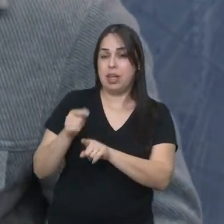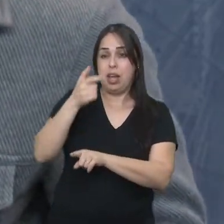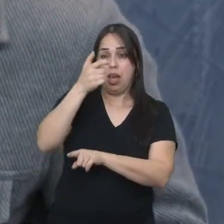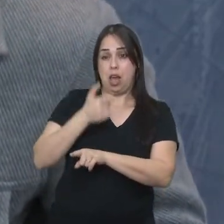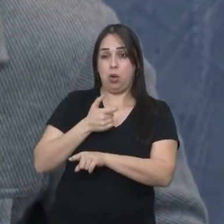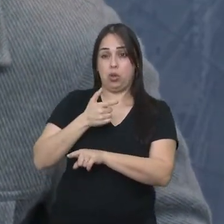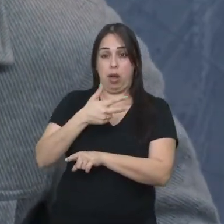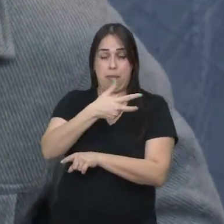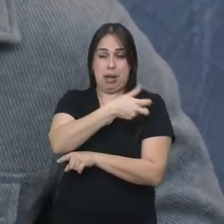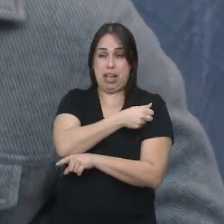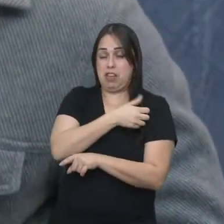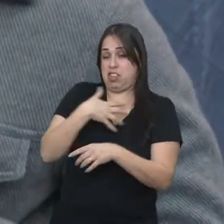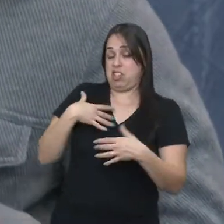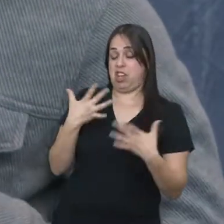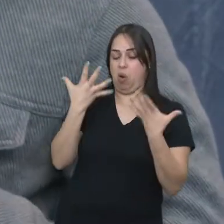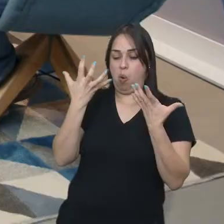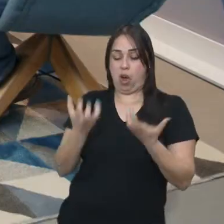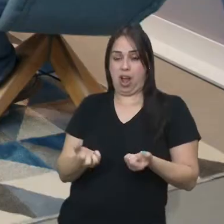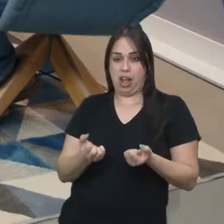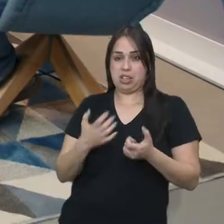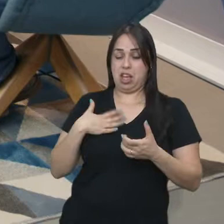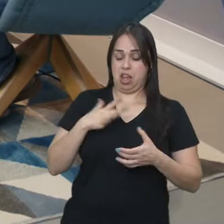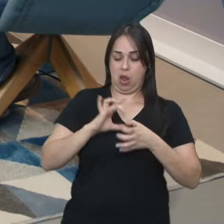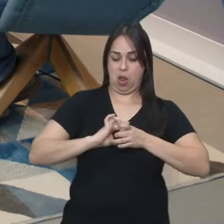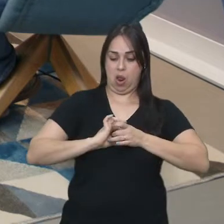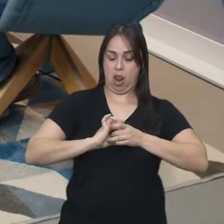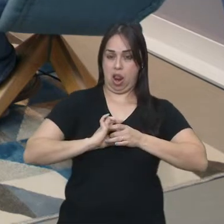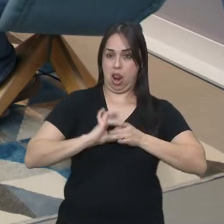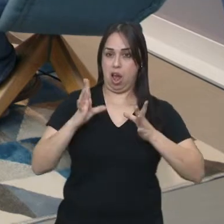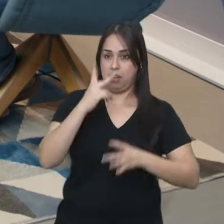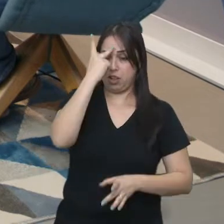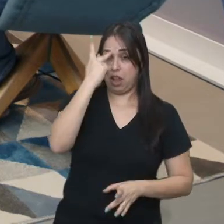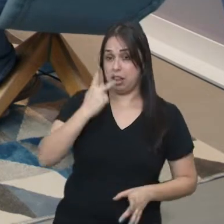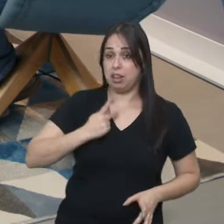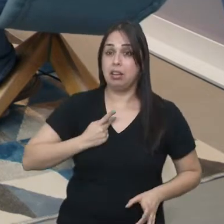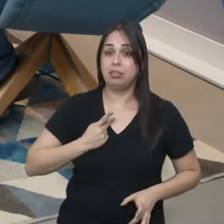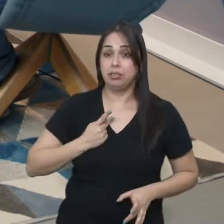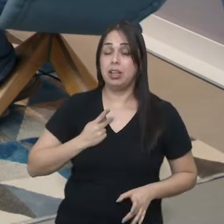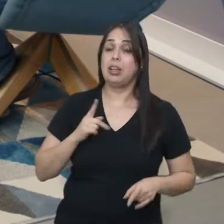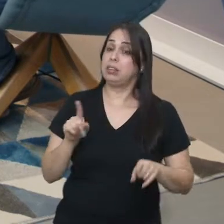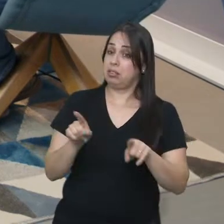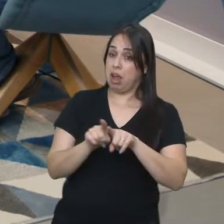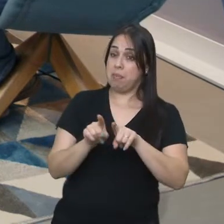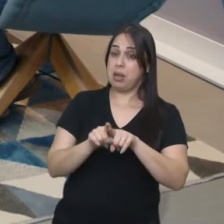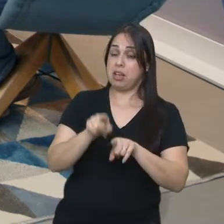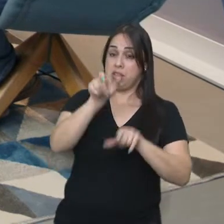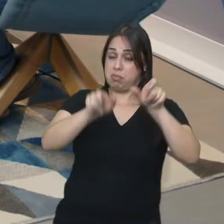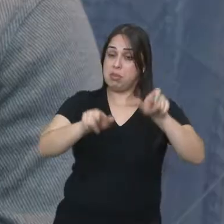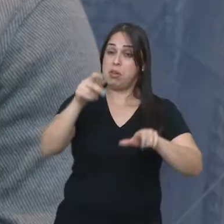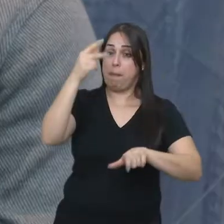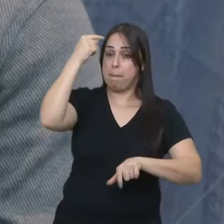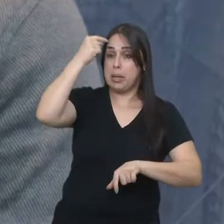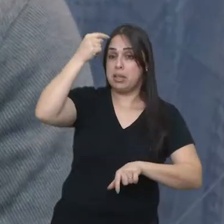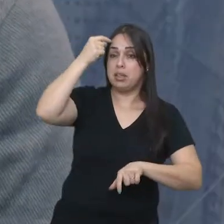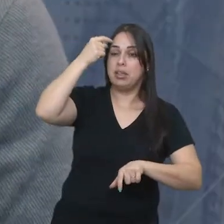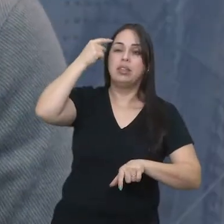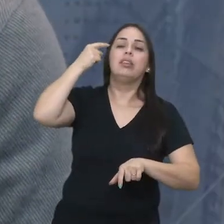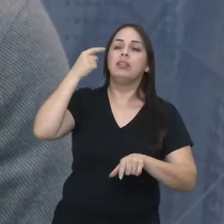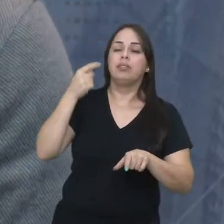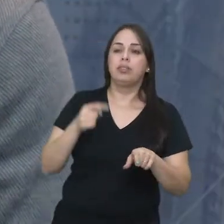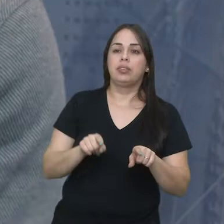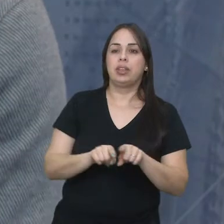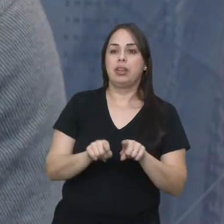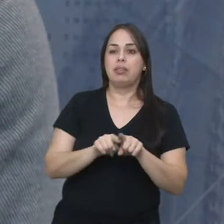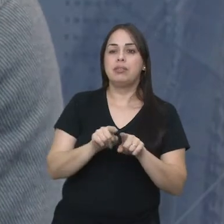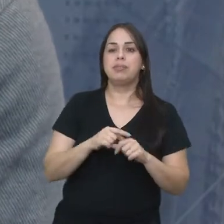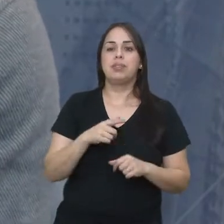a vacina se eu quiser, a minha liberdade individual, essa é uma questão também que eu acho que pega hoje em